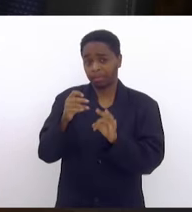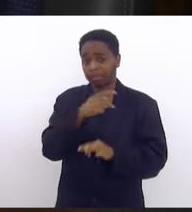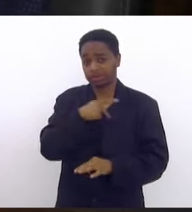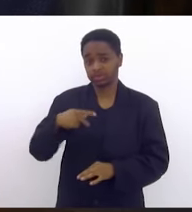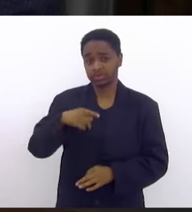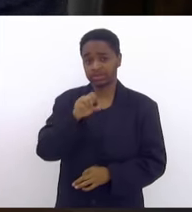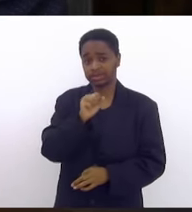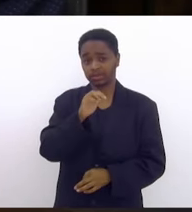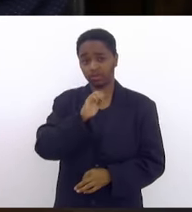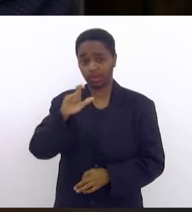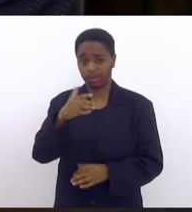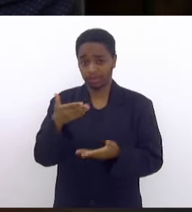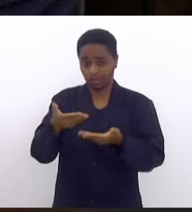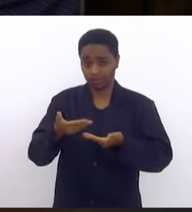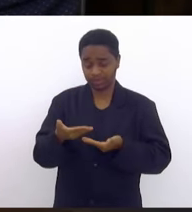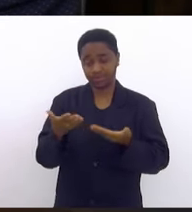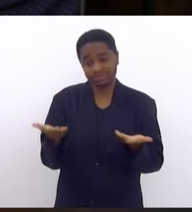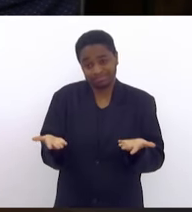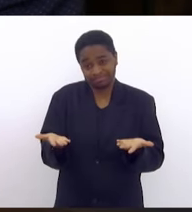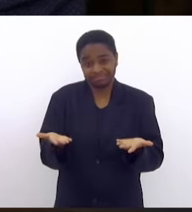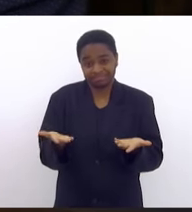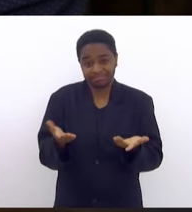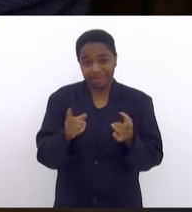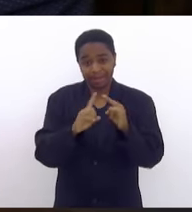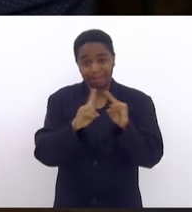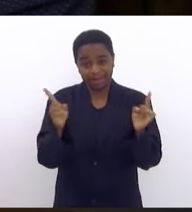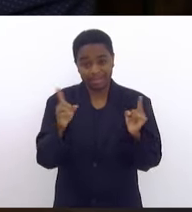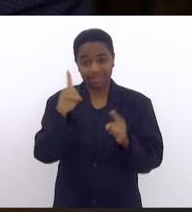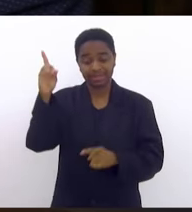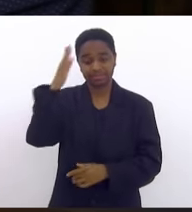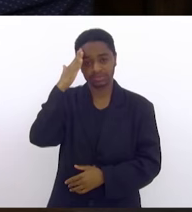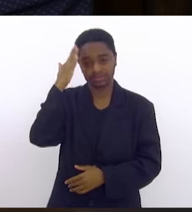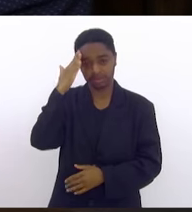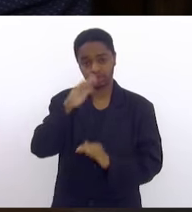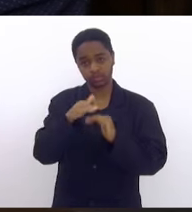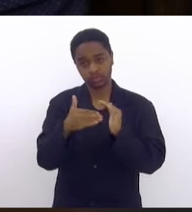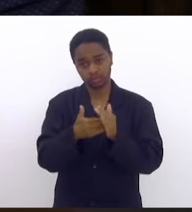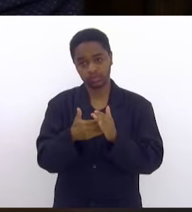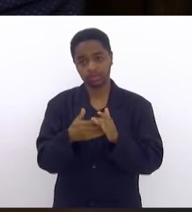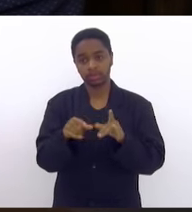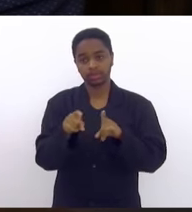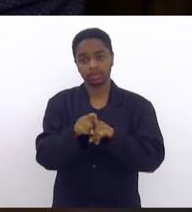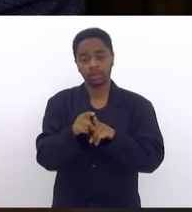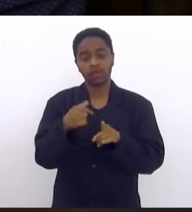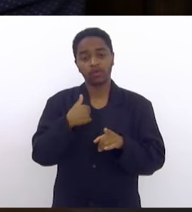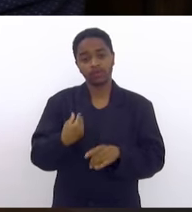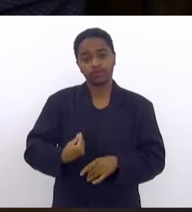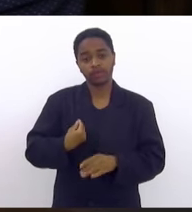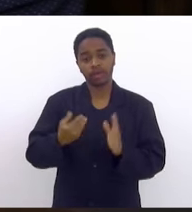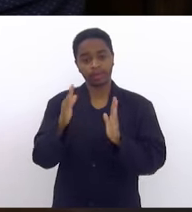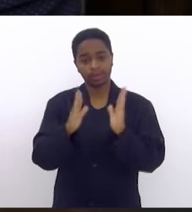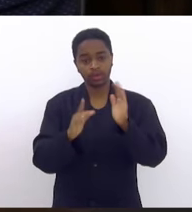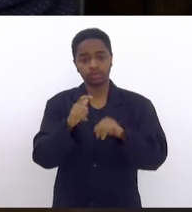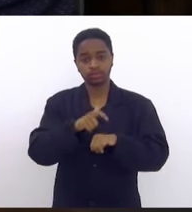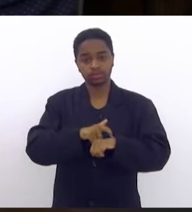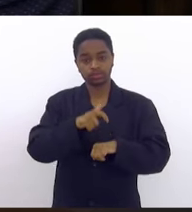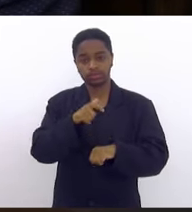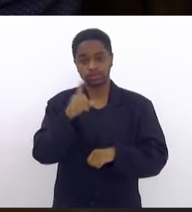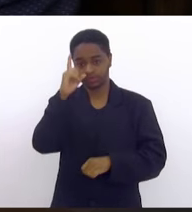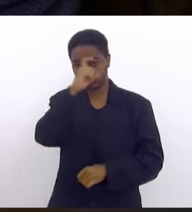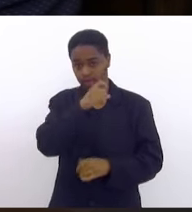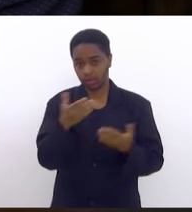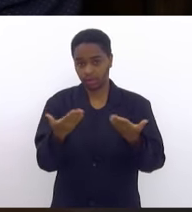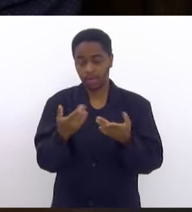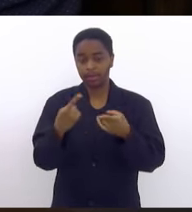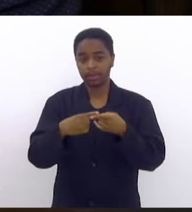que me convidou e o Luiz Cláudio me colocou. Mas Deus sabe todas as coisas, eu estou passando por um momento difícil, nesse momento, a minha mãe